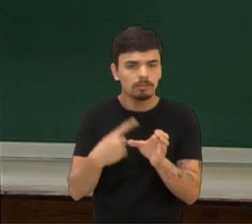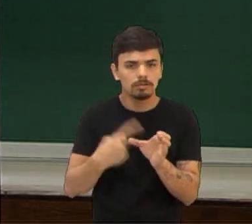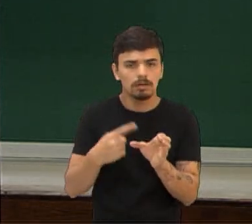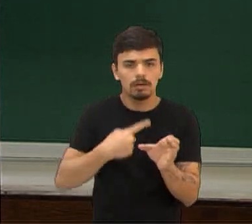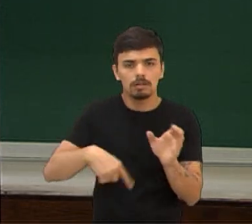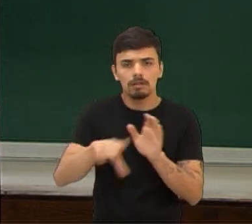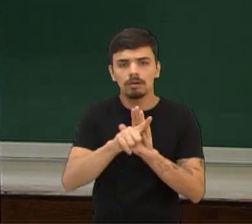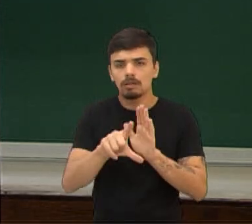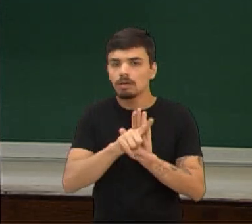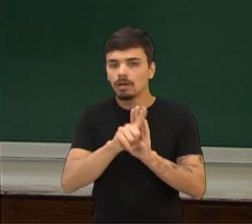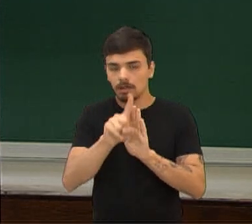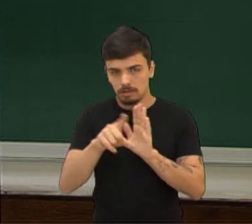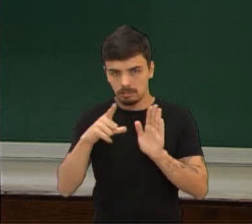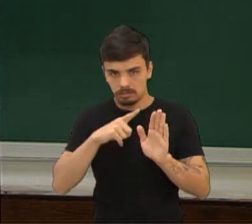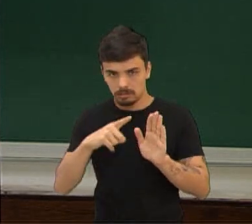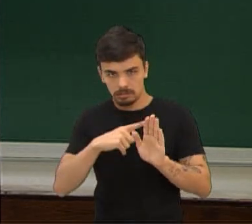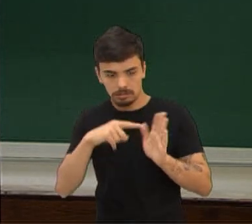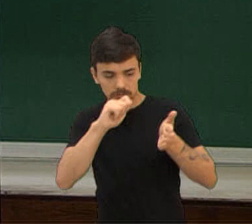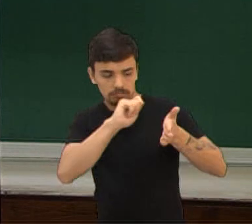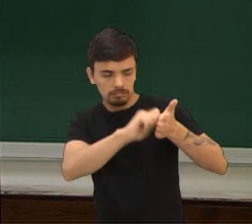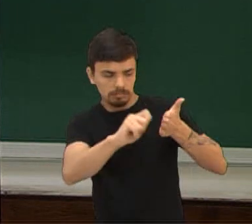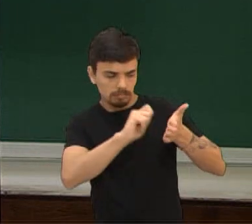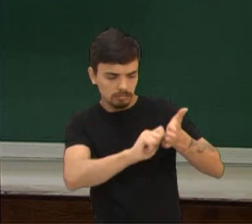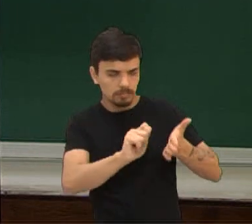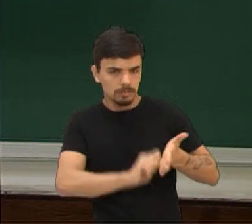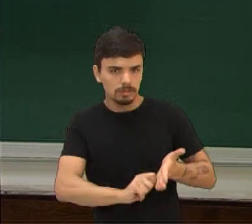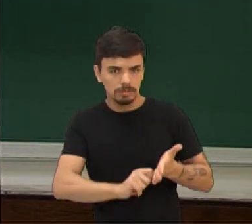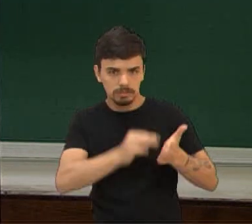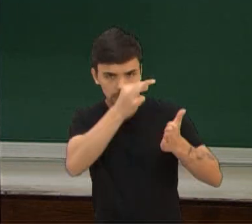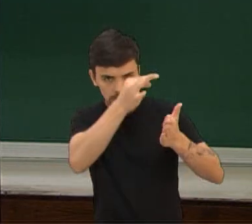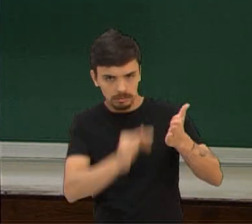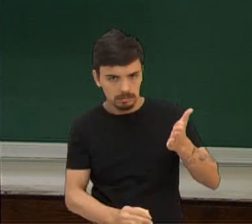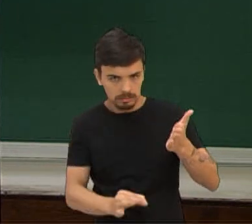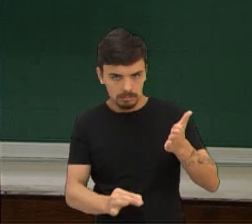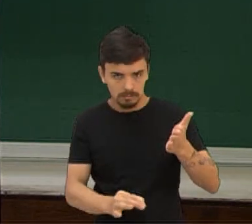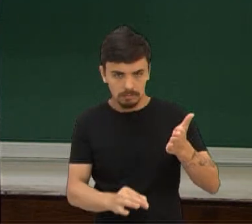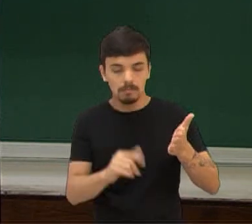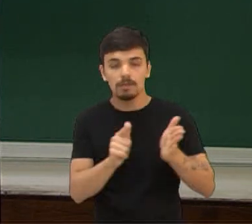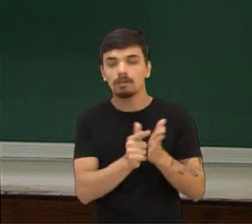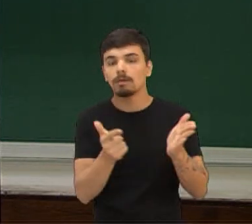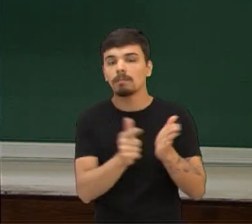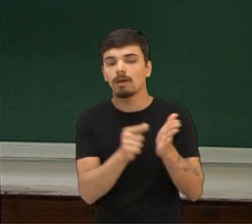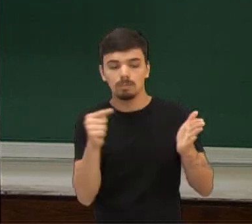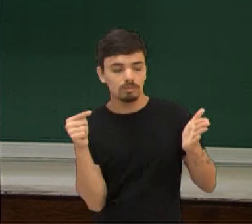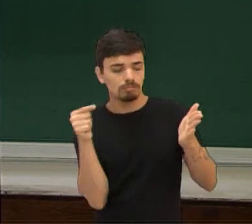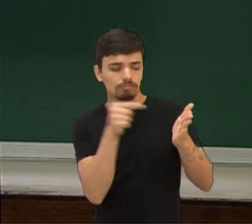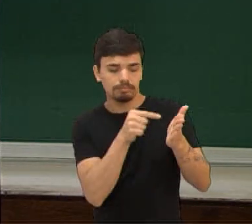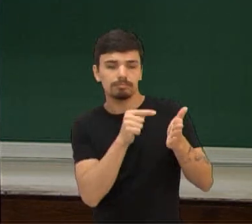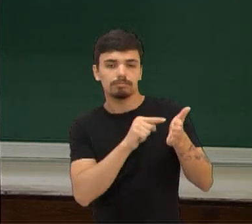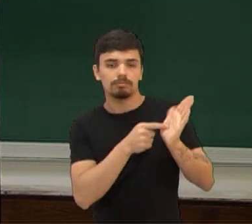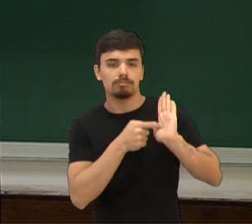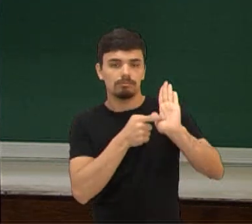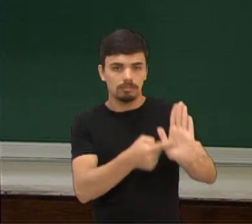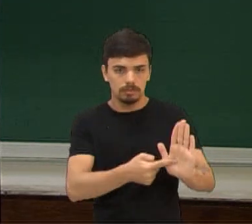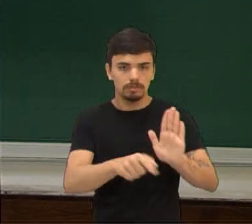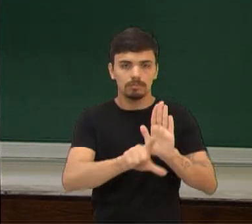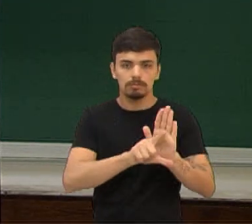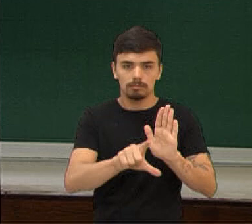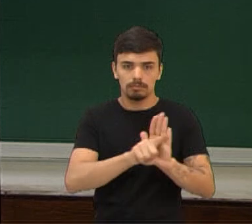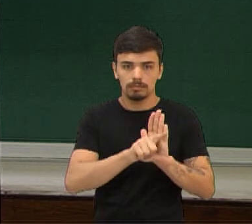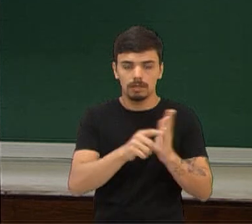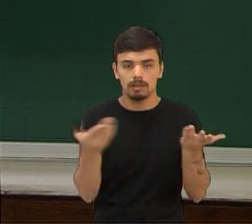nas leis, é que está escrito, é a cidadania que está lá escrita, é o nosso direito que está lá na Constituição e nas outras